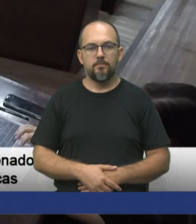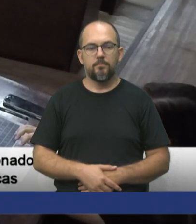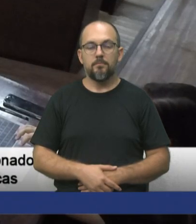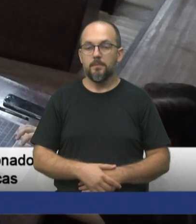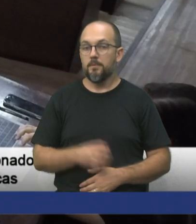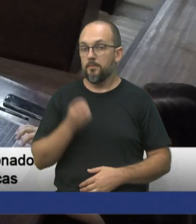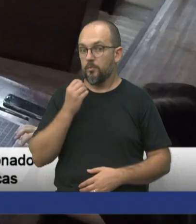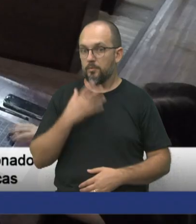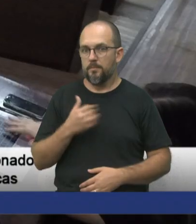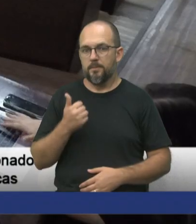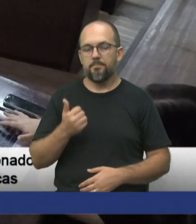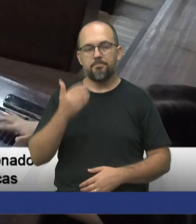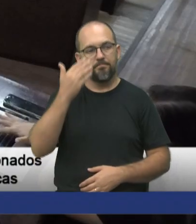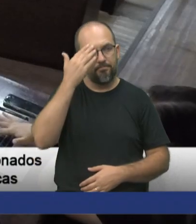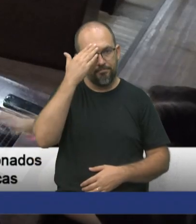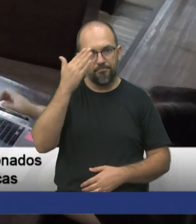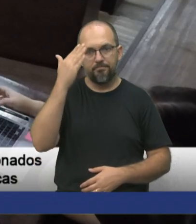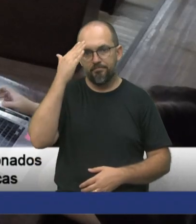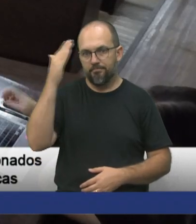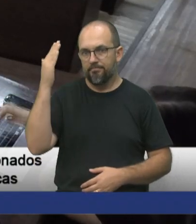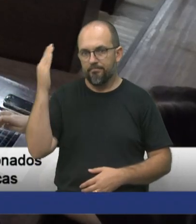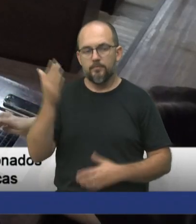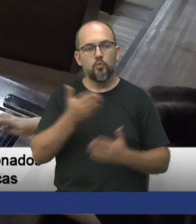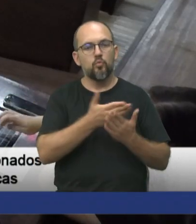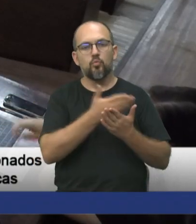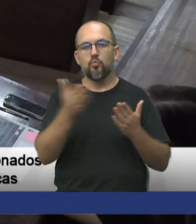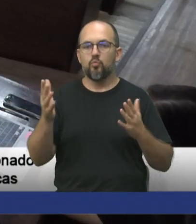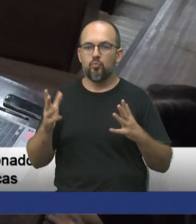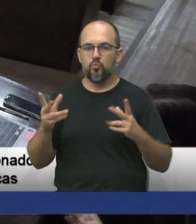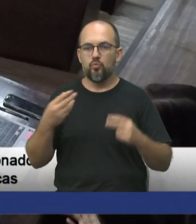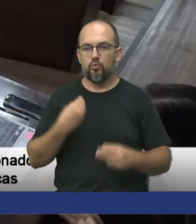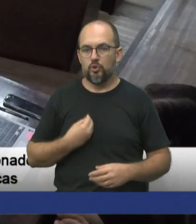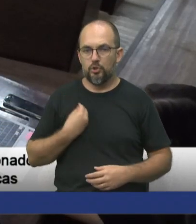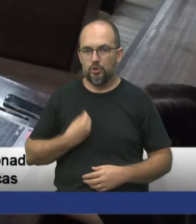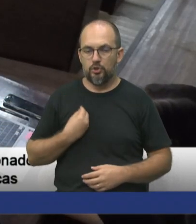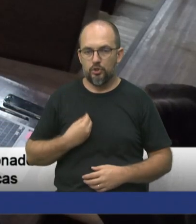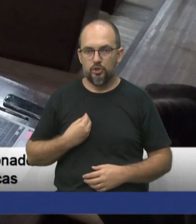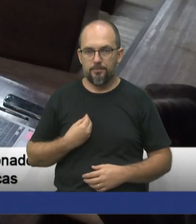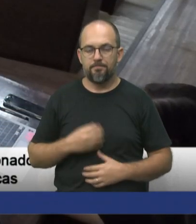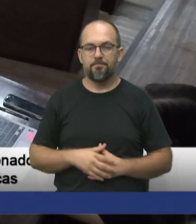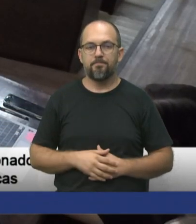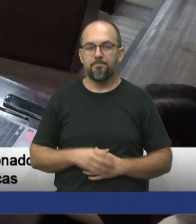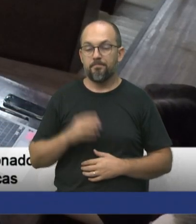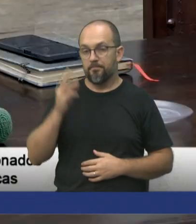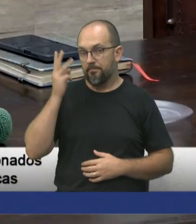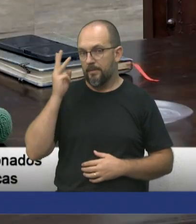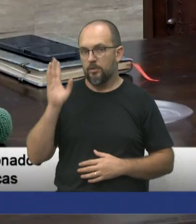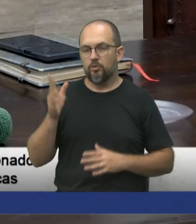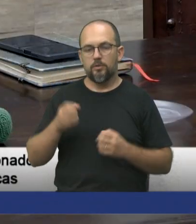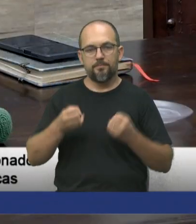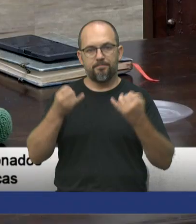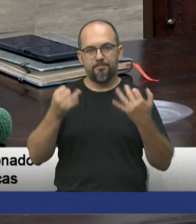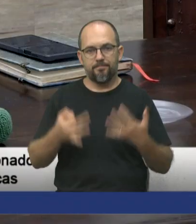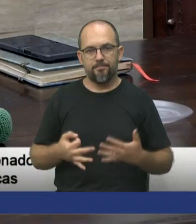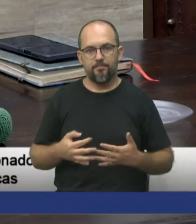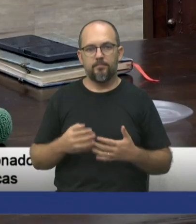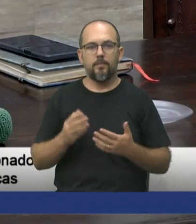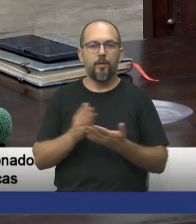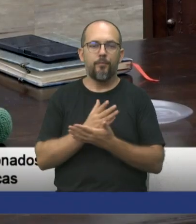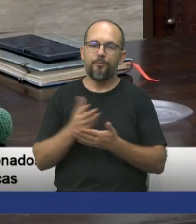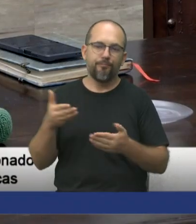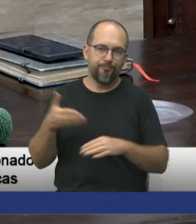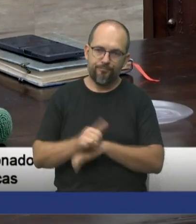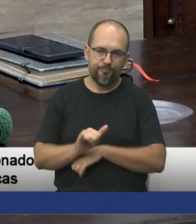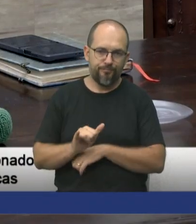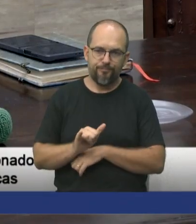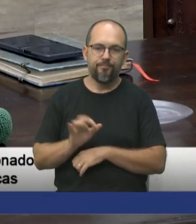Muito bem, agradecendo a presença de todos. Matheus já destacou as ausências, eu agradeço